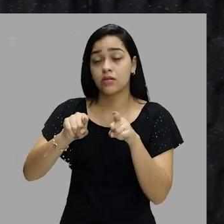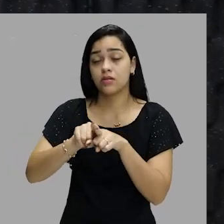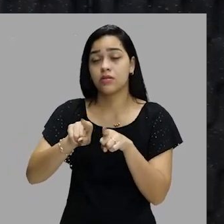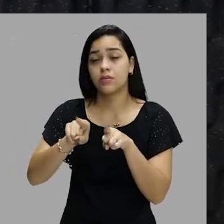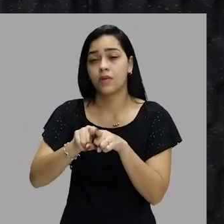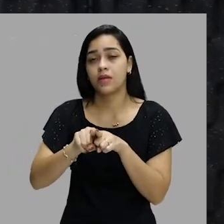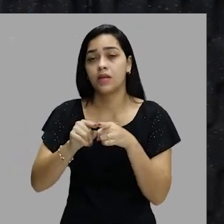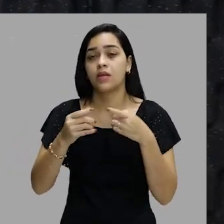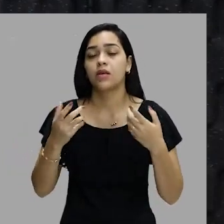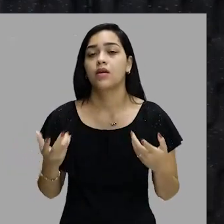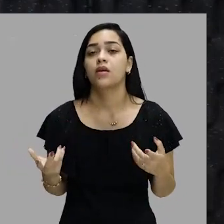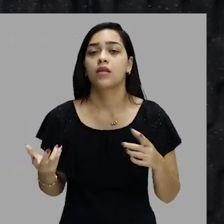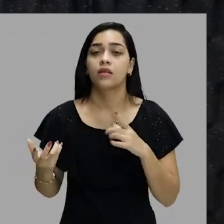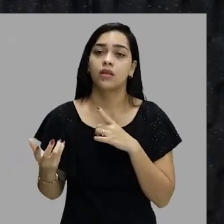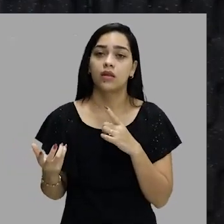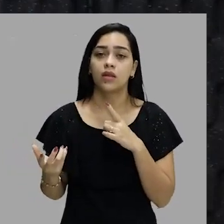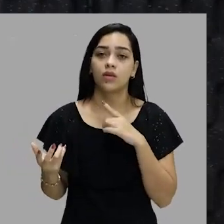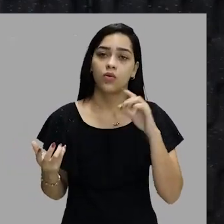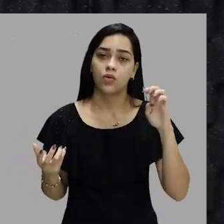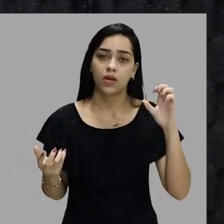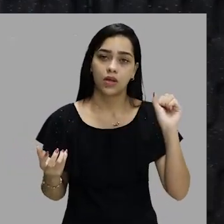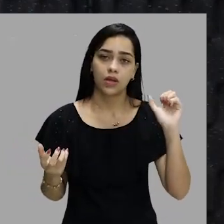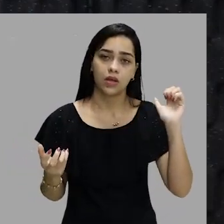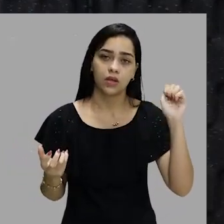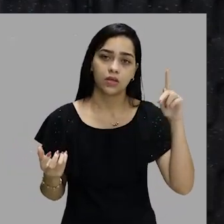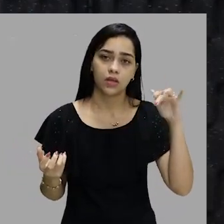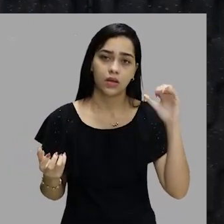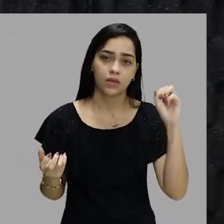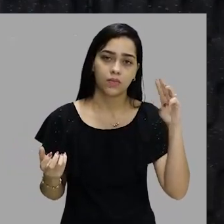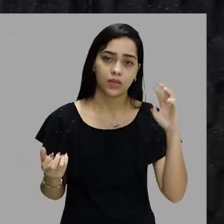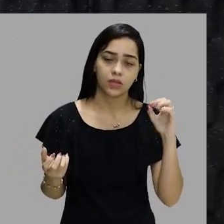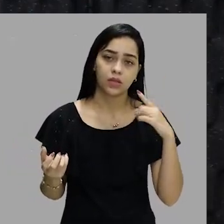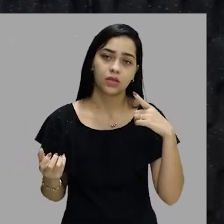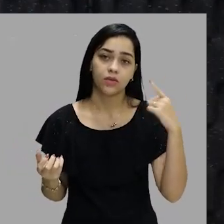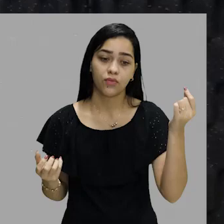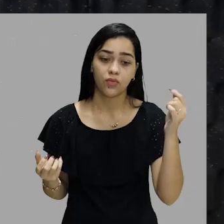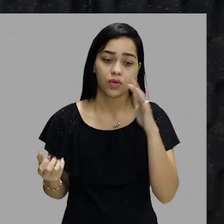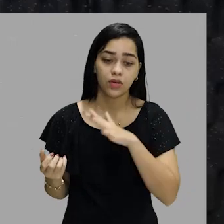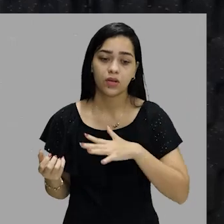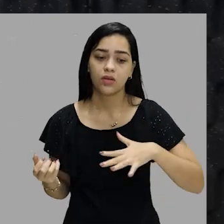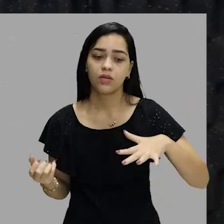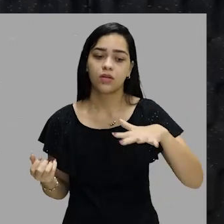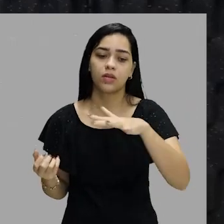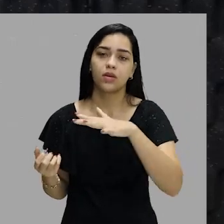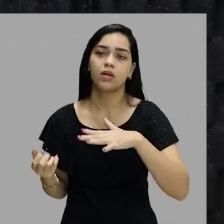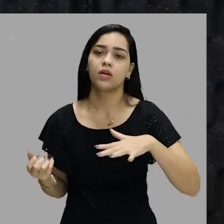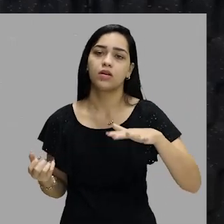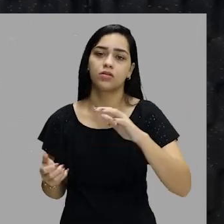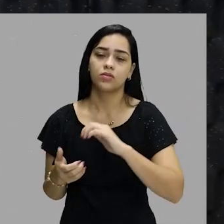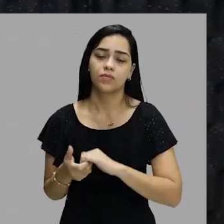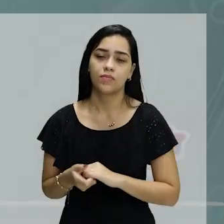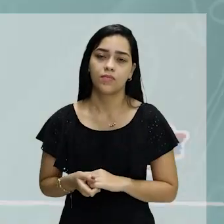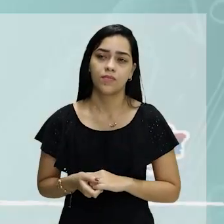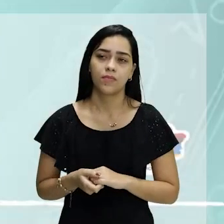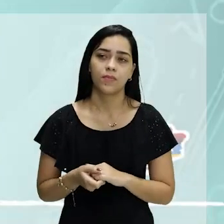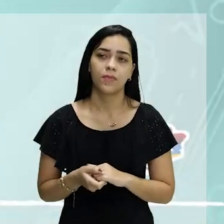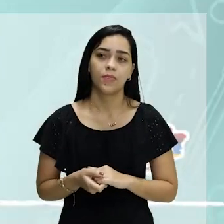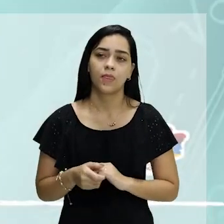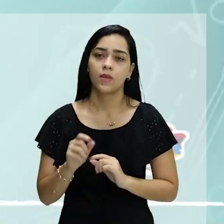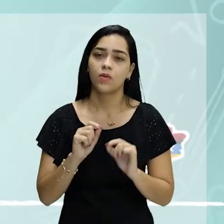e tem também o escapismo, que é essa fuga da realidade. E aqui